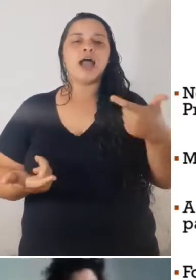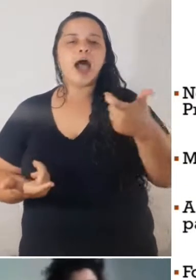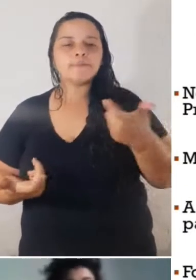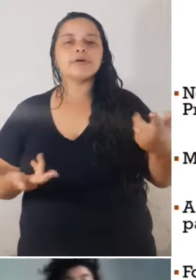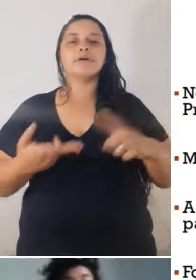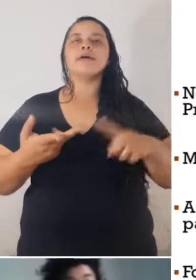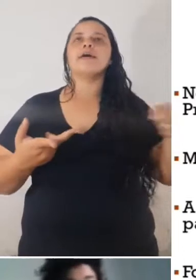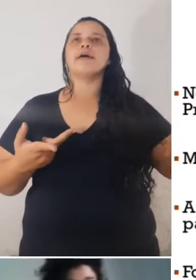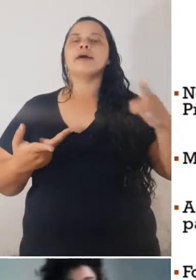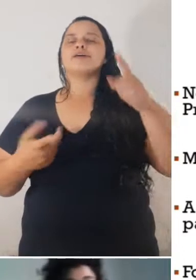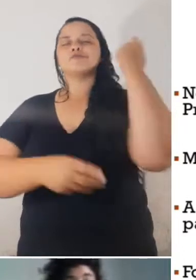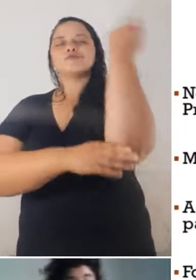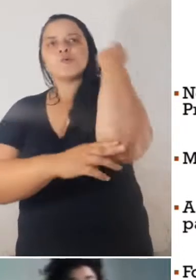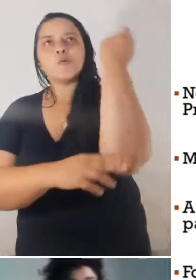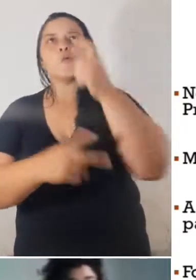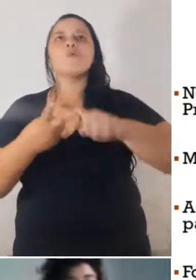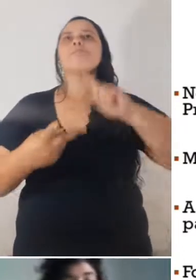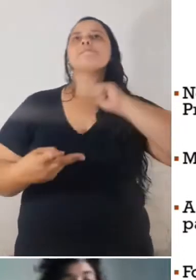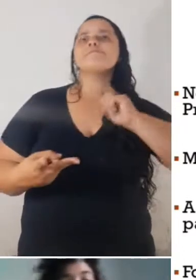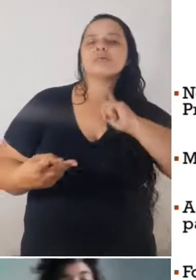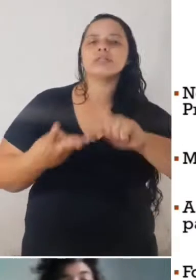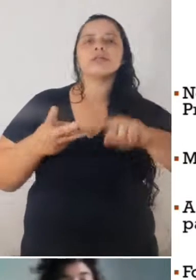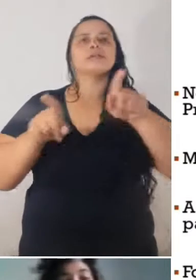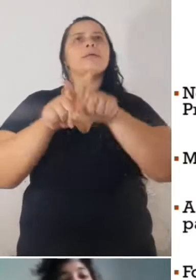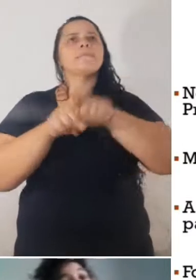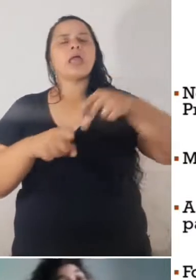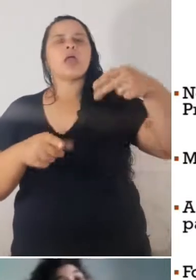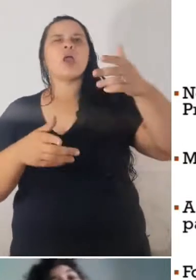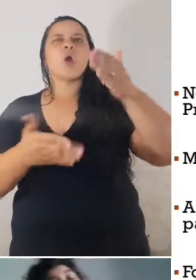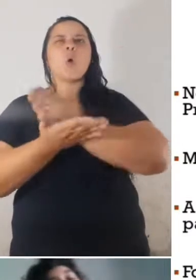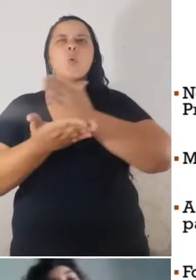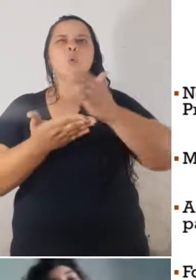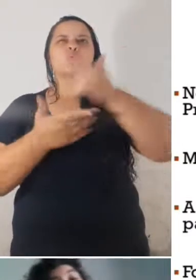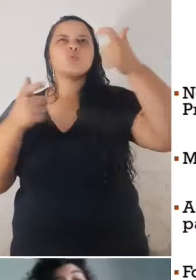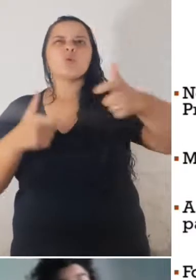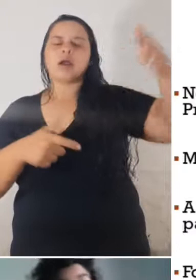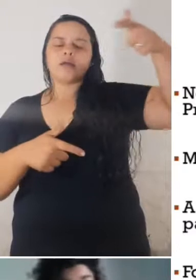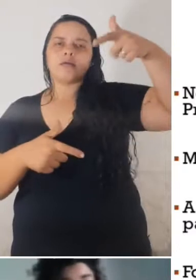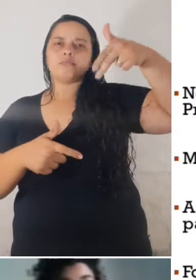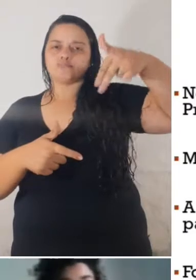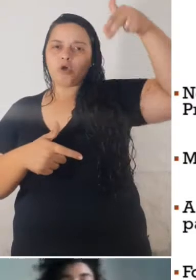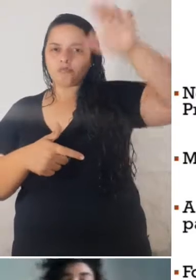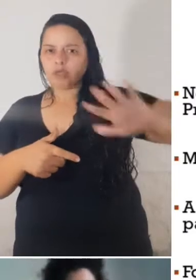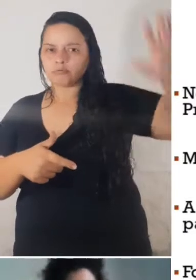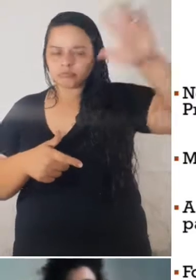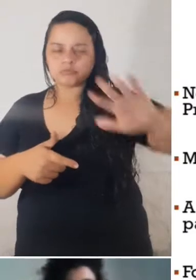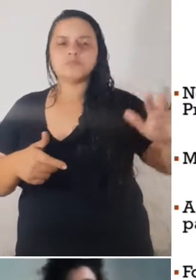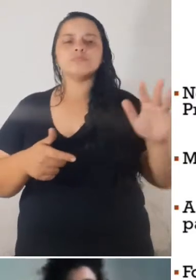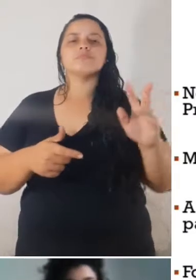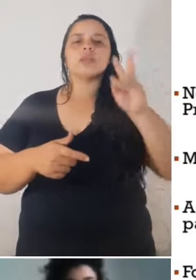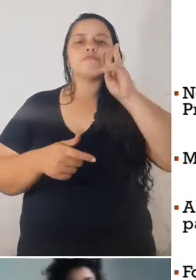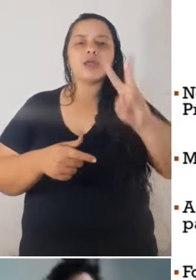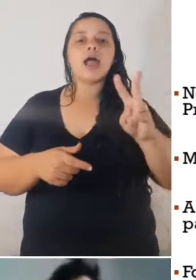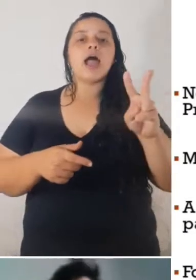do Sul, Minas Gerais e alguns pontos do Nordeste, depondo o presidente Washington Luiz. É esse